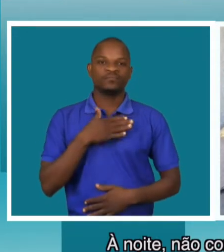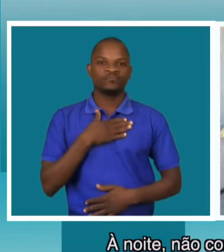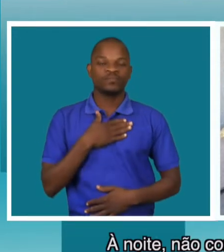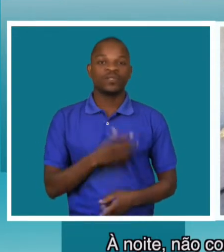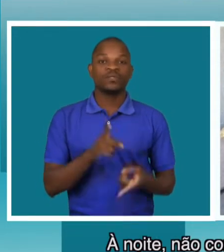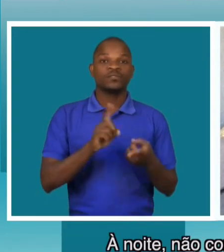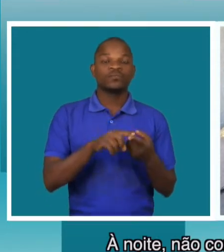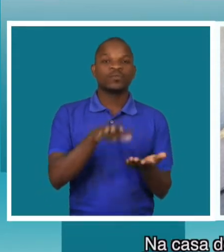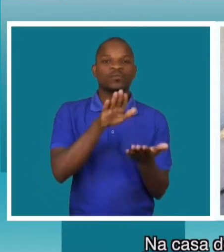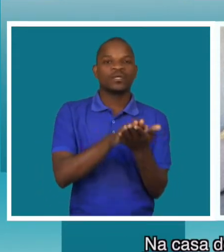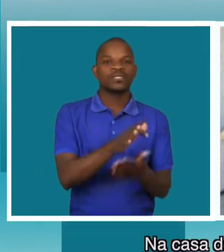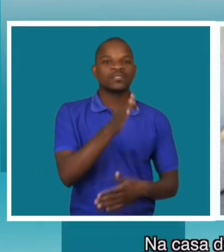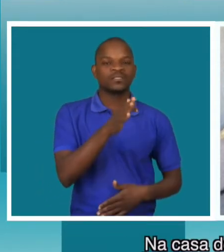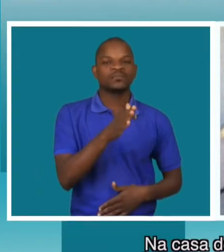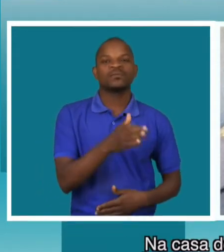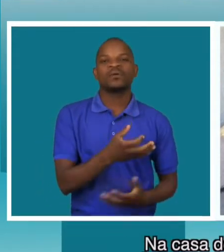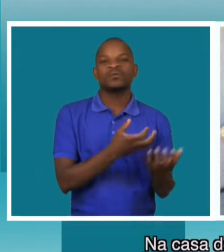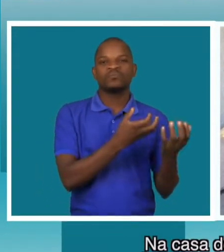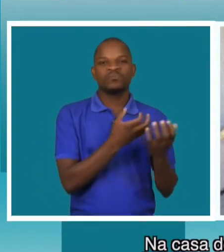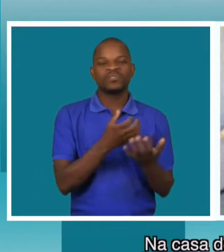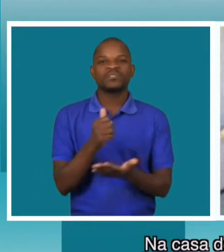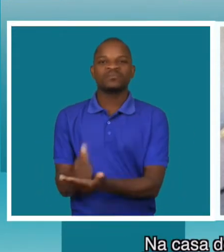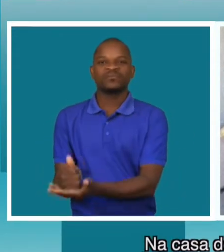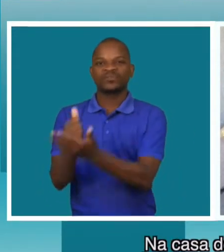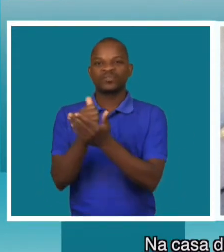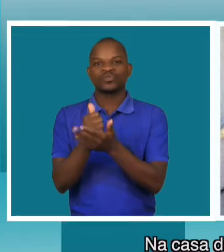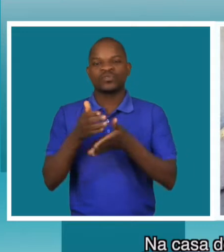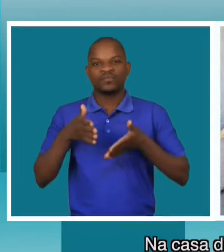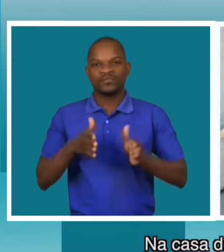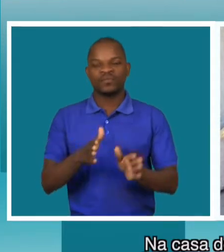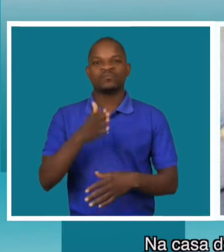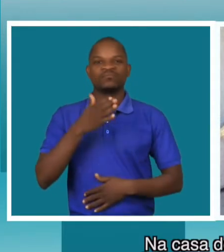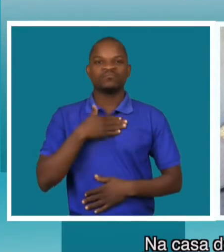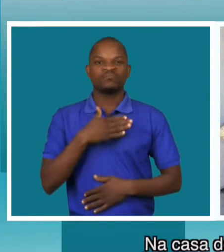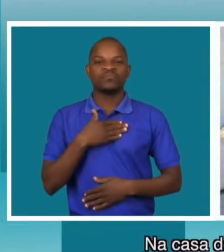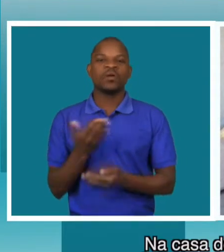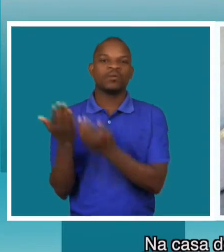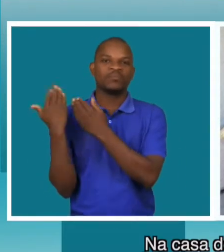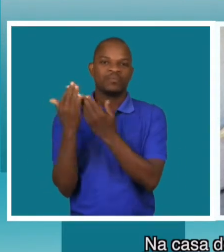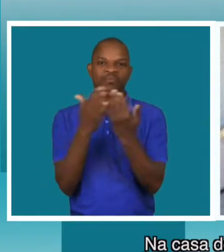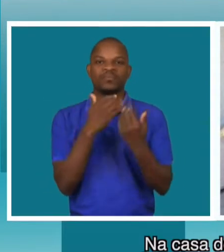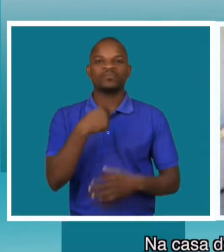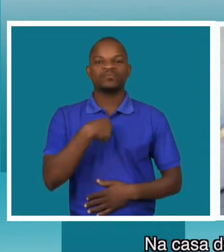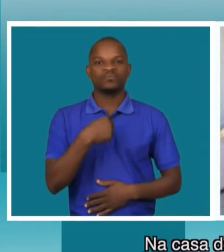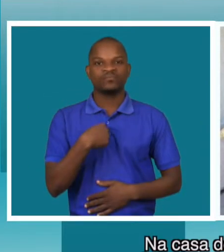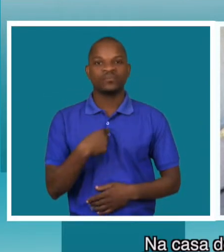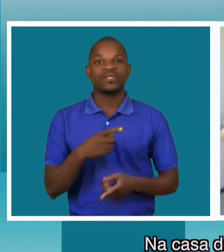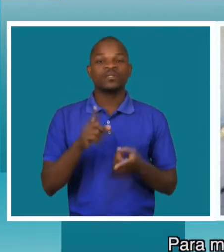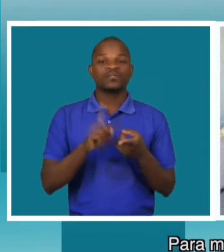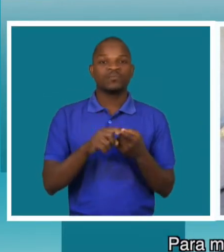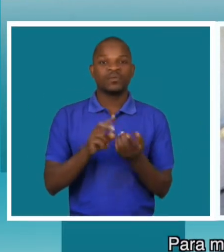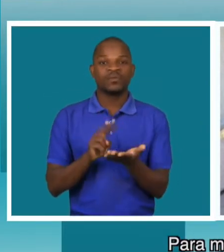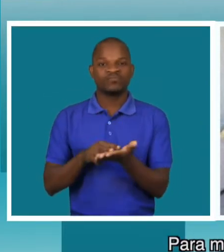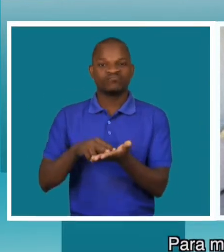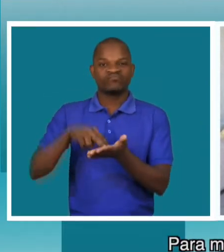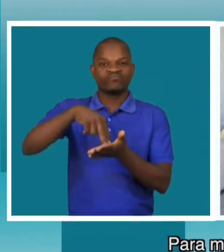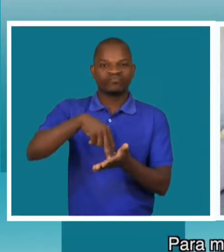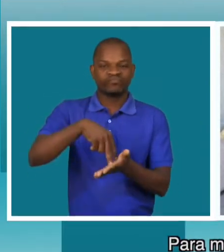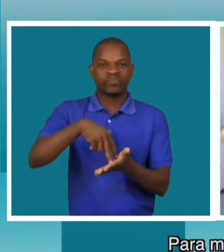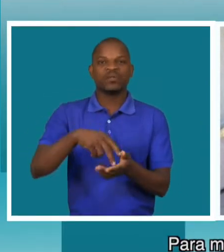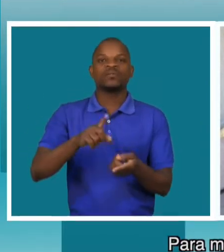vir me ajudar. Na casa do banho também, eu preciso chamar minha filha para vir me ajudar, dar-me banho e para me